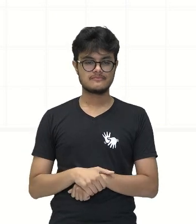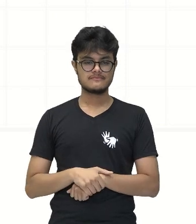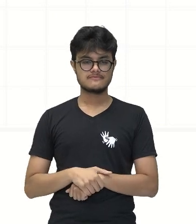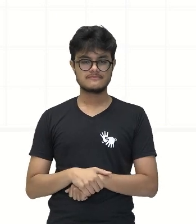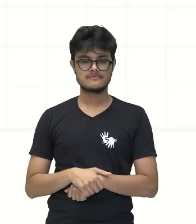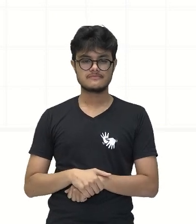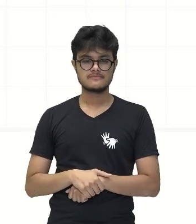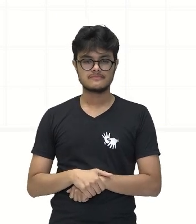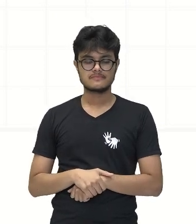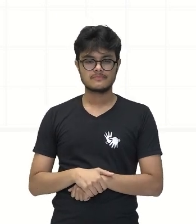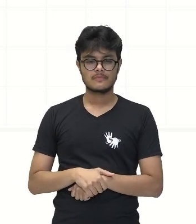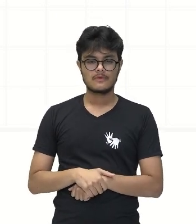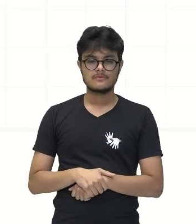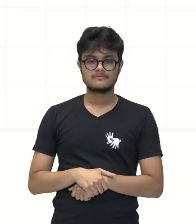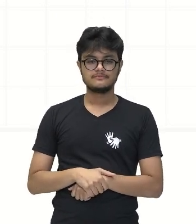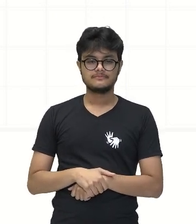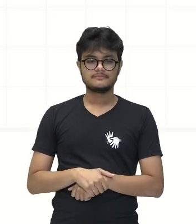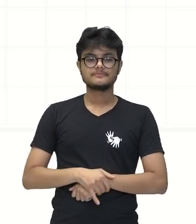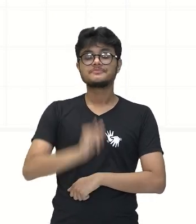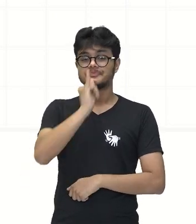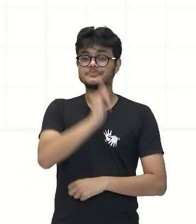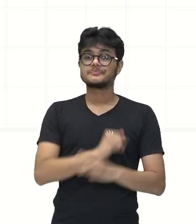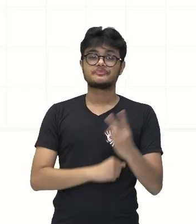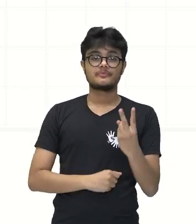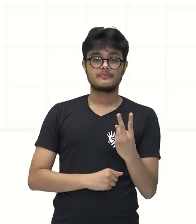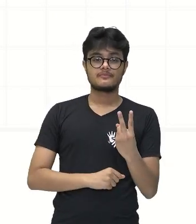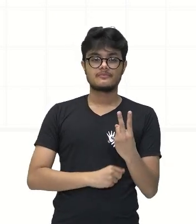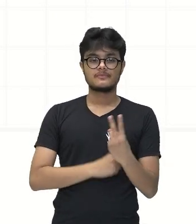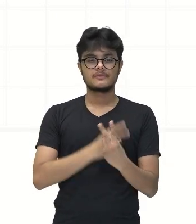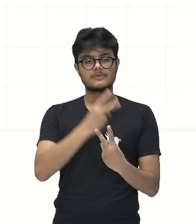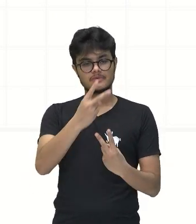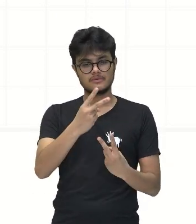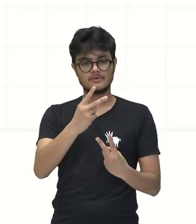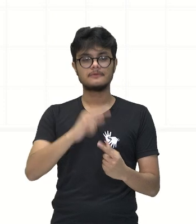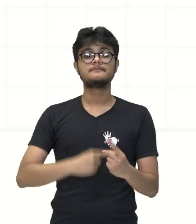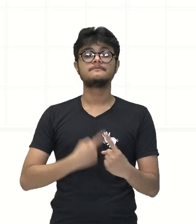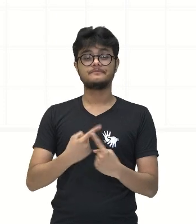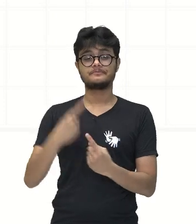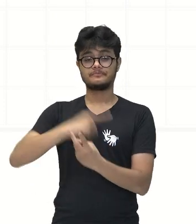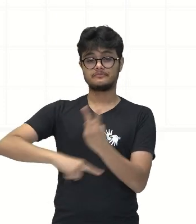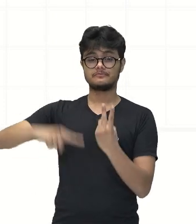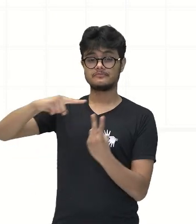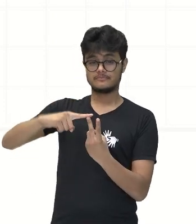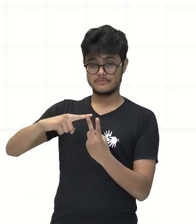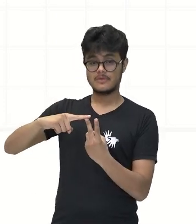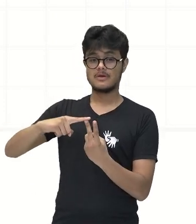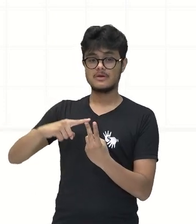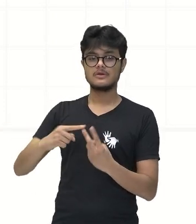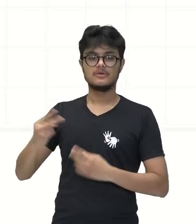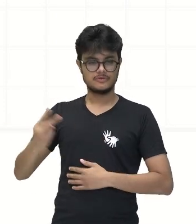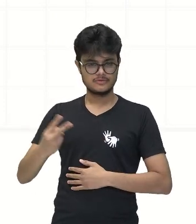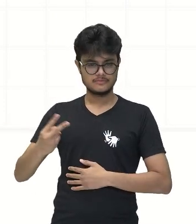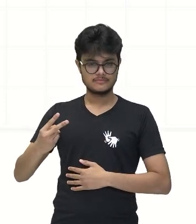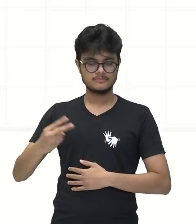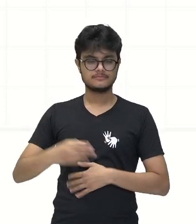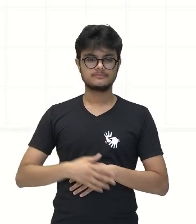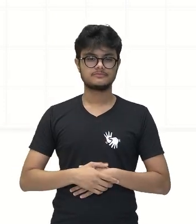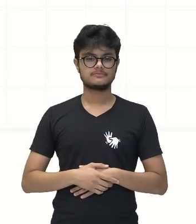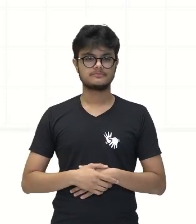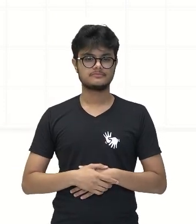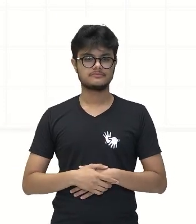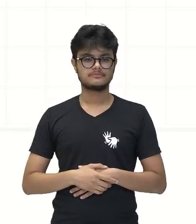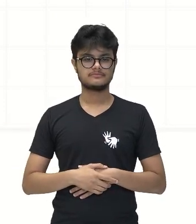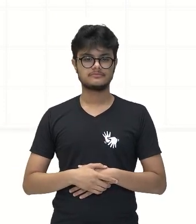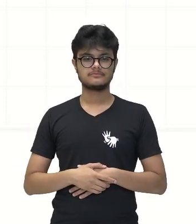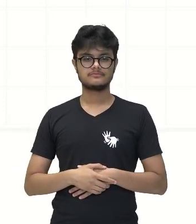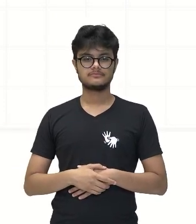produto de radicais. Então, vai ficar 2 ao quadrado vezes raiz de 2. Né? Eu não preciso colocar o 2 ao quadrado aqui,